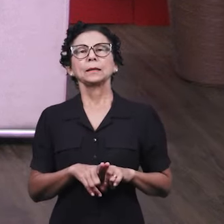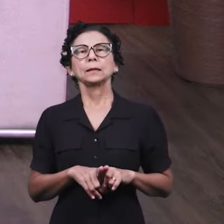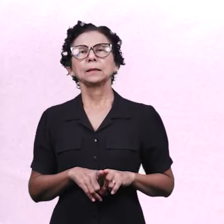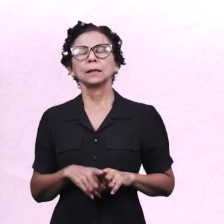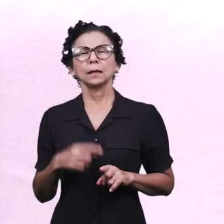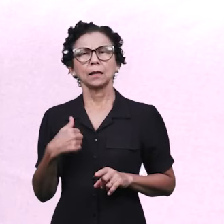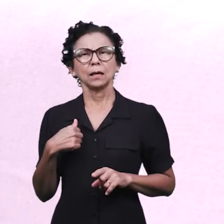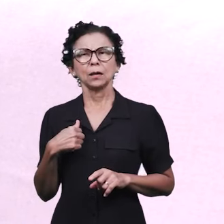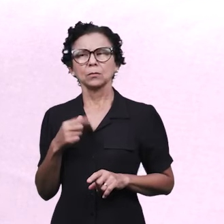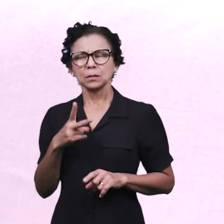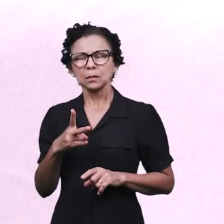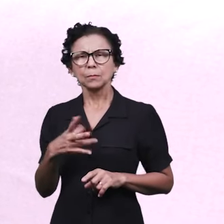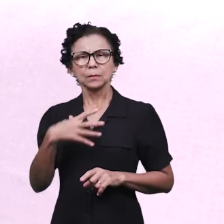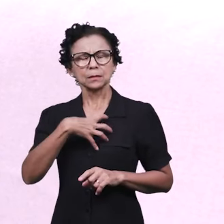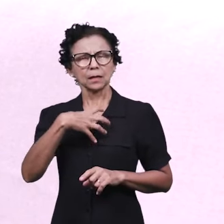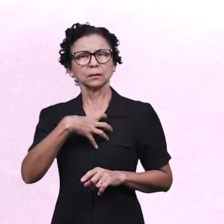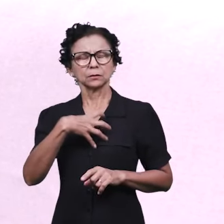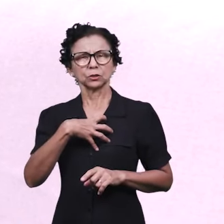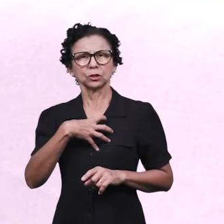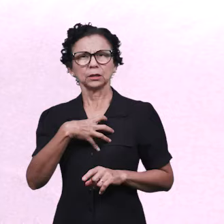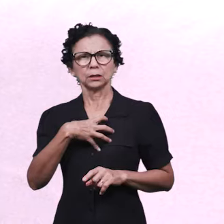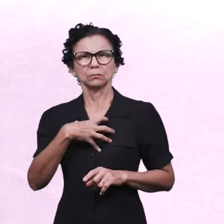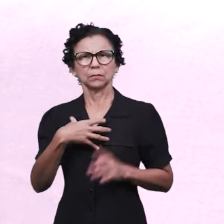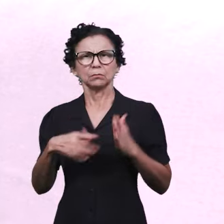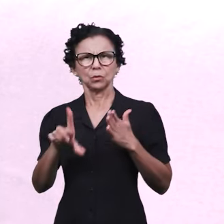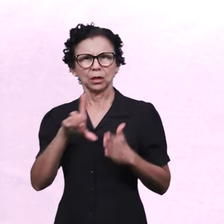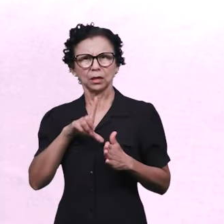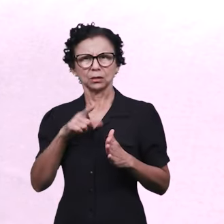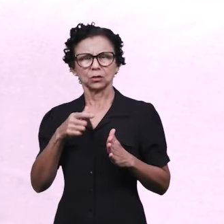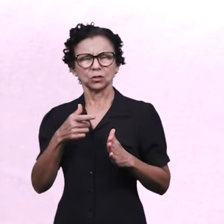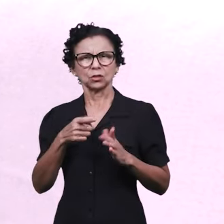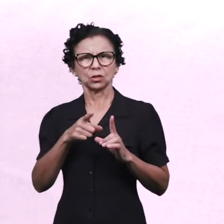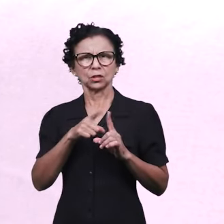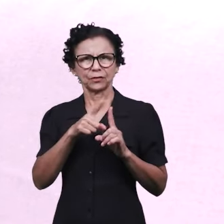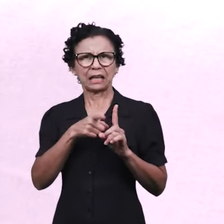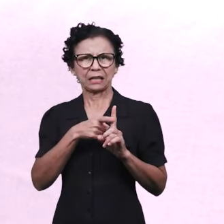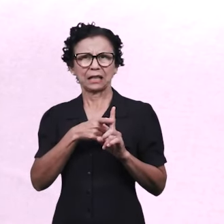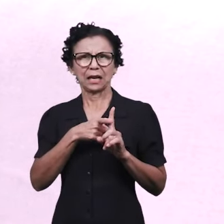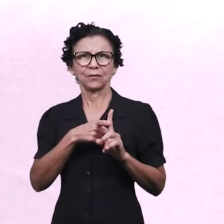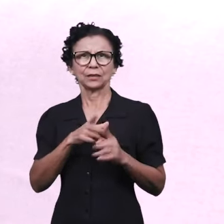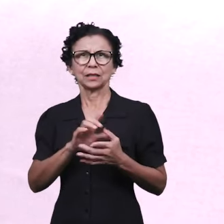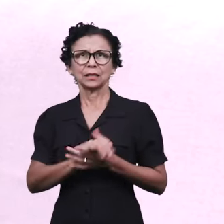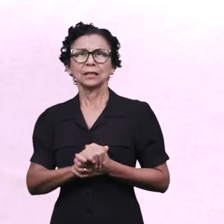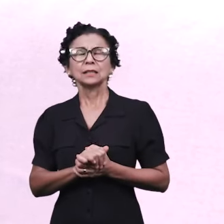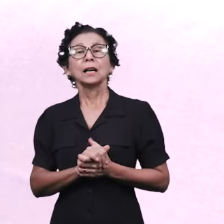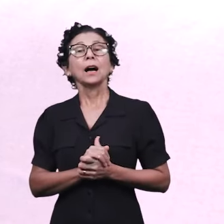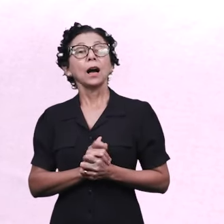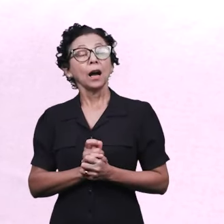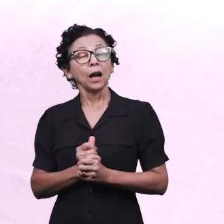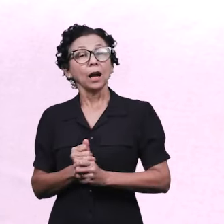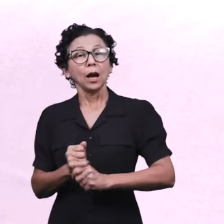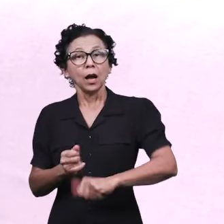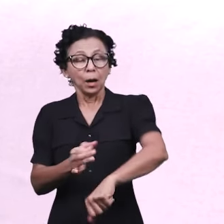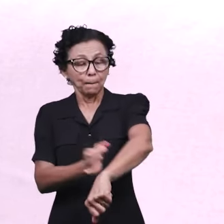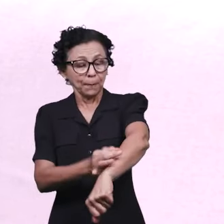eu sempre tive esse sintoma mesmo antes da gestação eram o aparecimento de hematomas frequentes no corpo